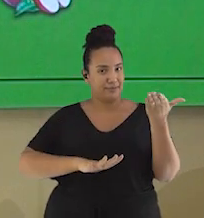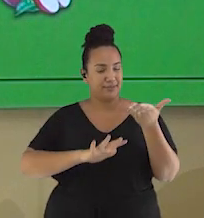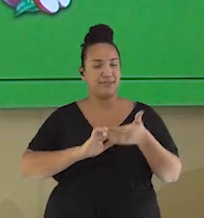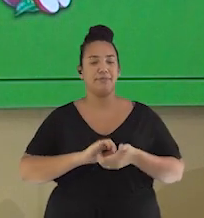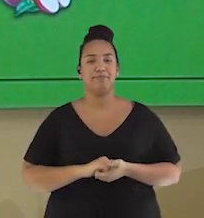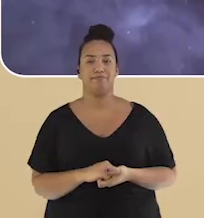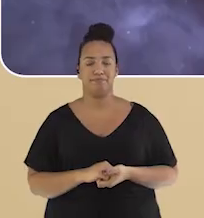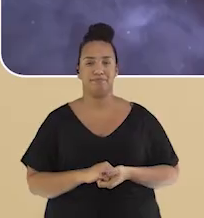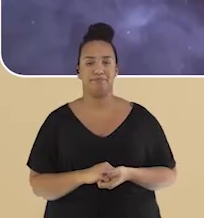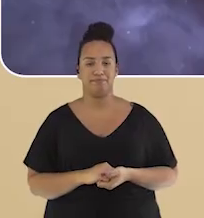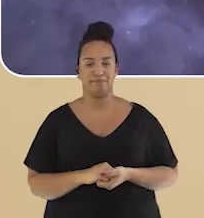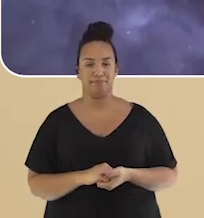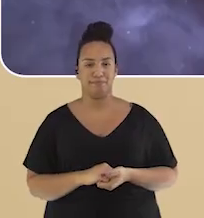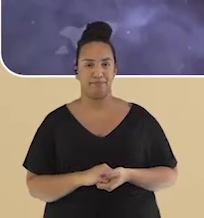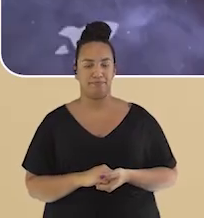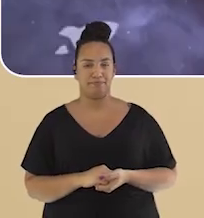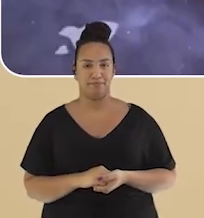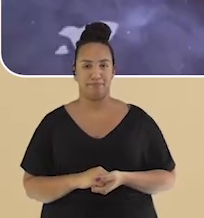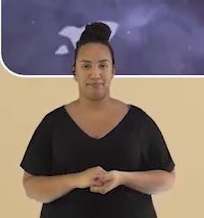revisão.